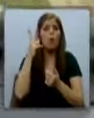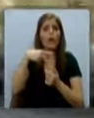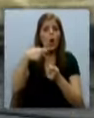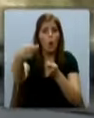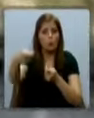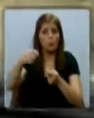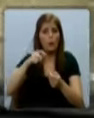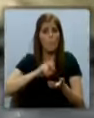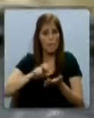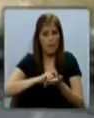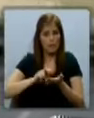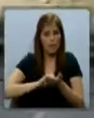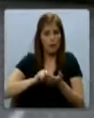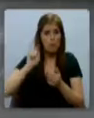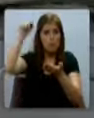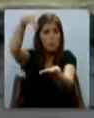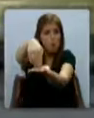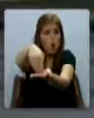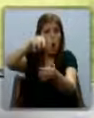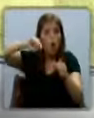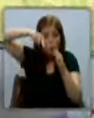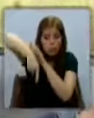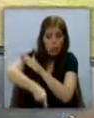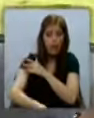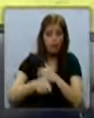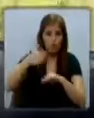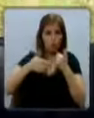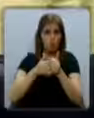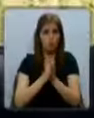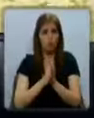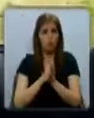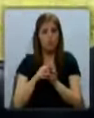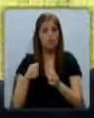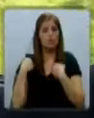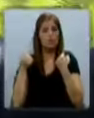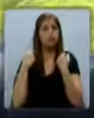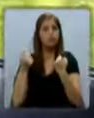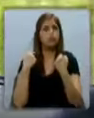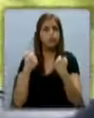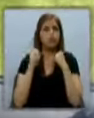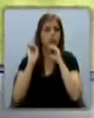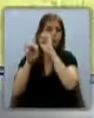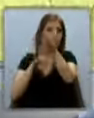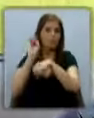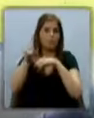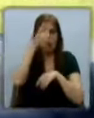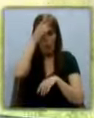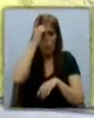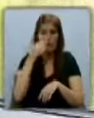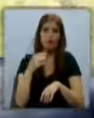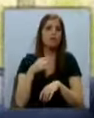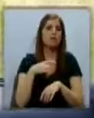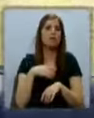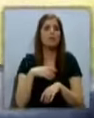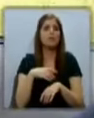poço onde se deu o acidente. Este percurso é para levar os operacionais, tanto os bombeiros como da guarda, que